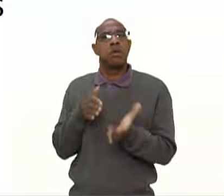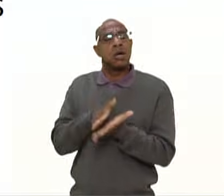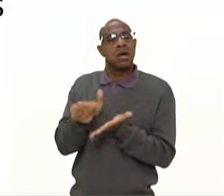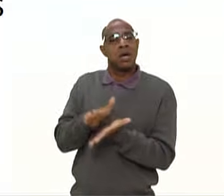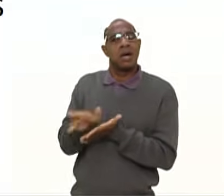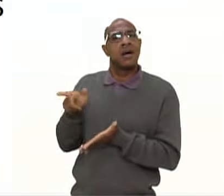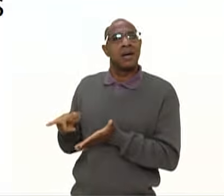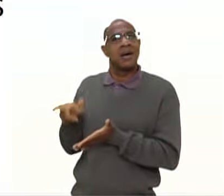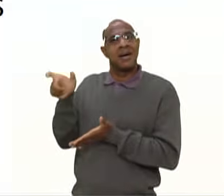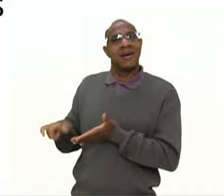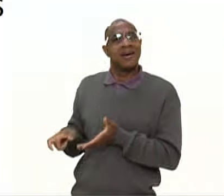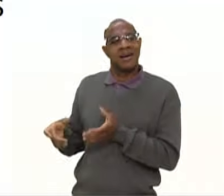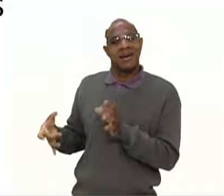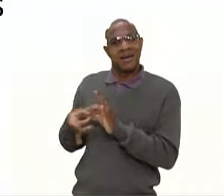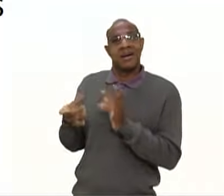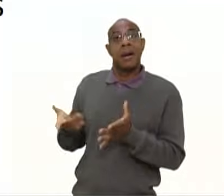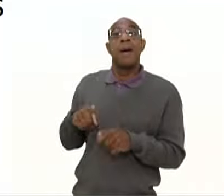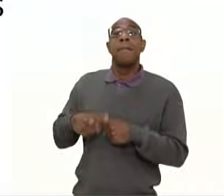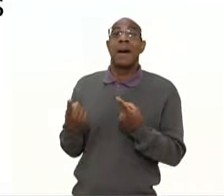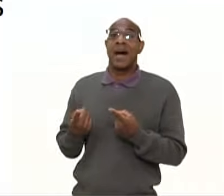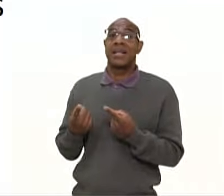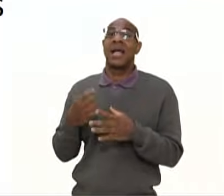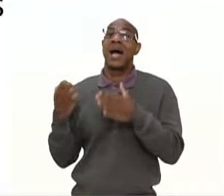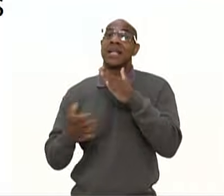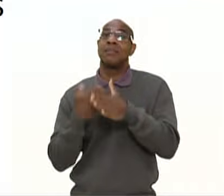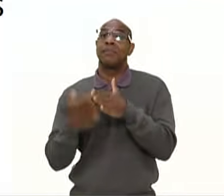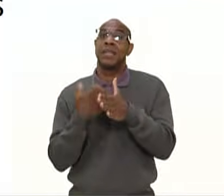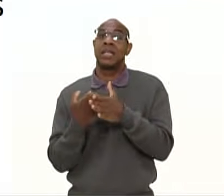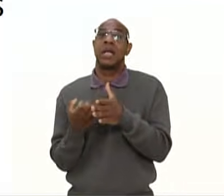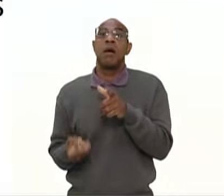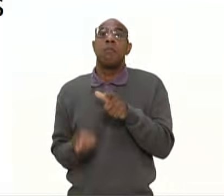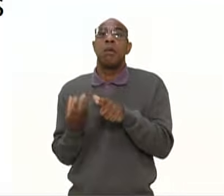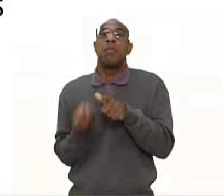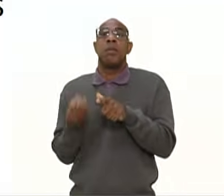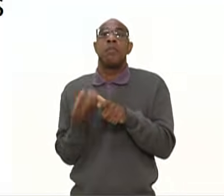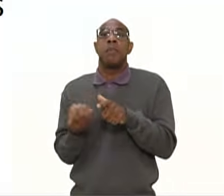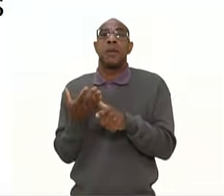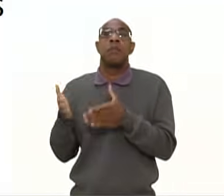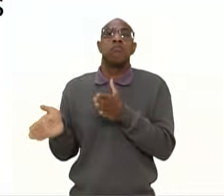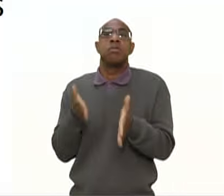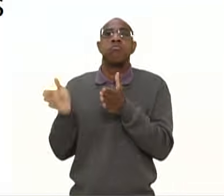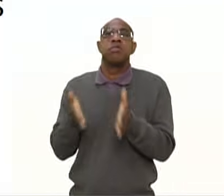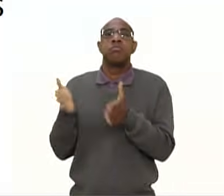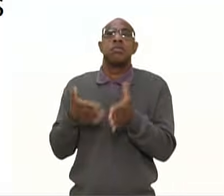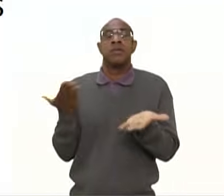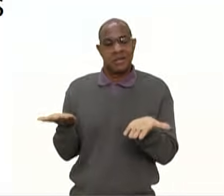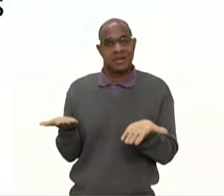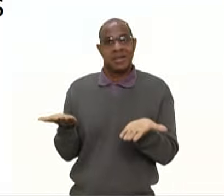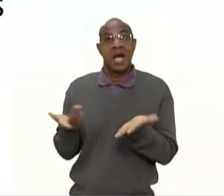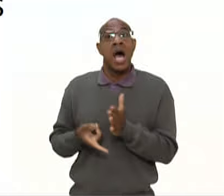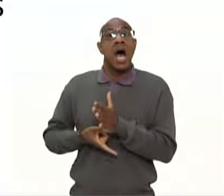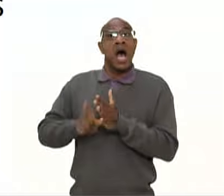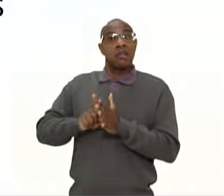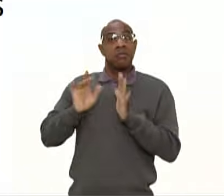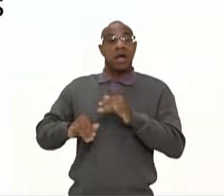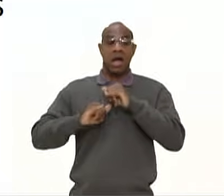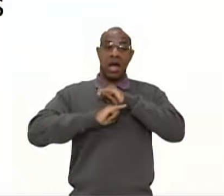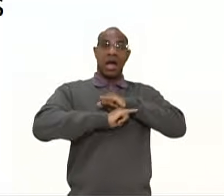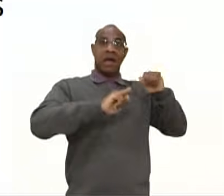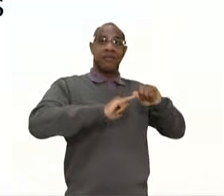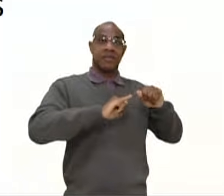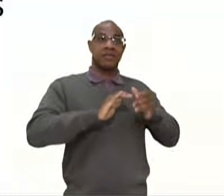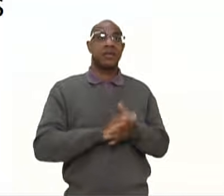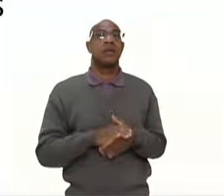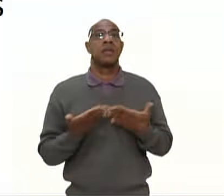Mas, hoje, as empresas hegemônicas produzem o consumidor antes mesmo de produzirem os produtos. Um